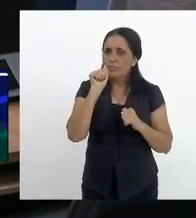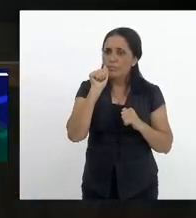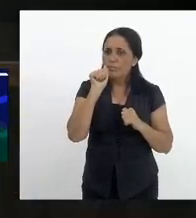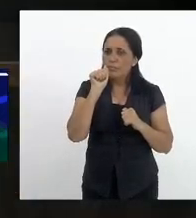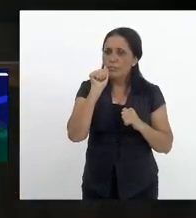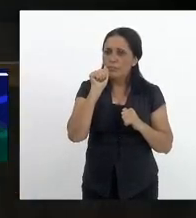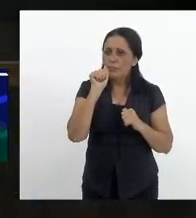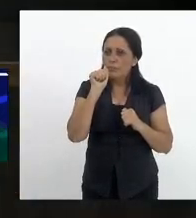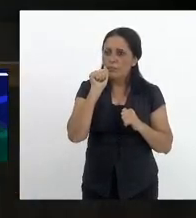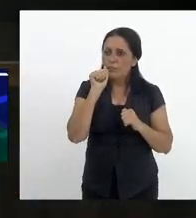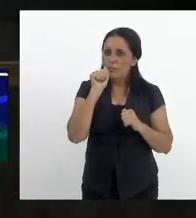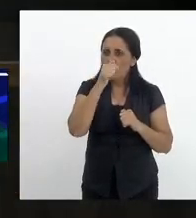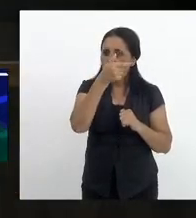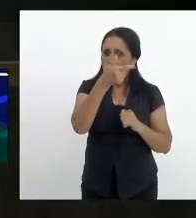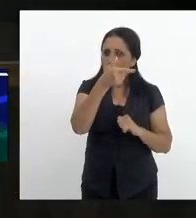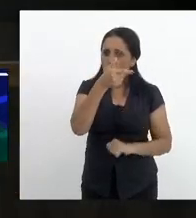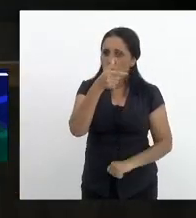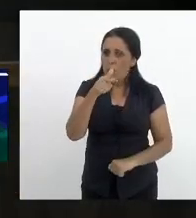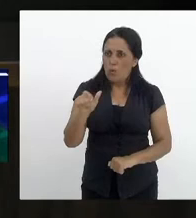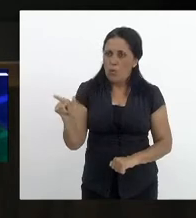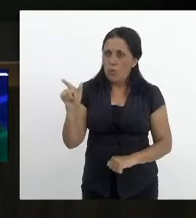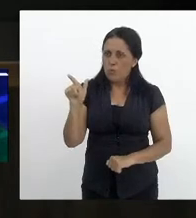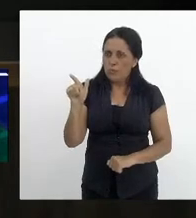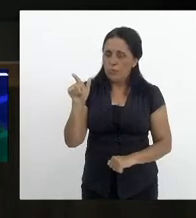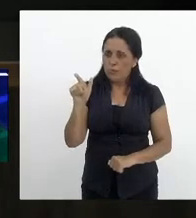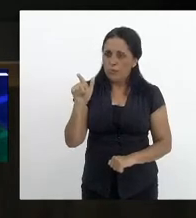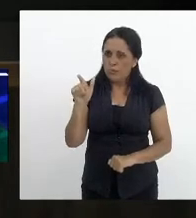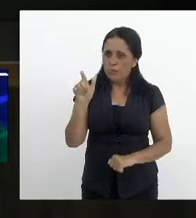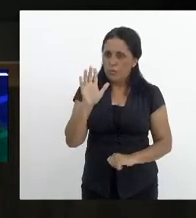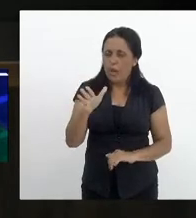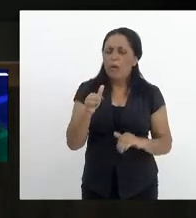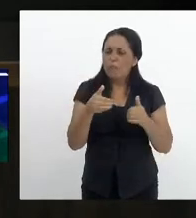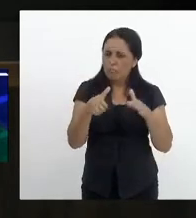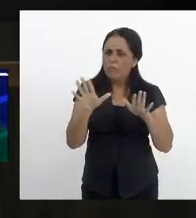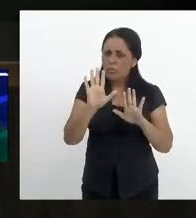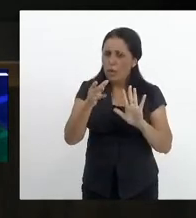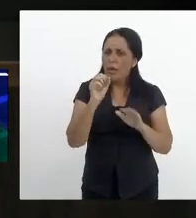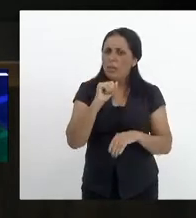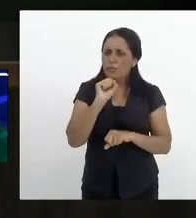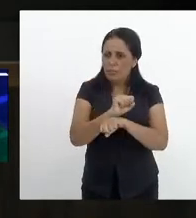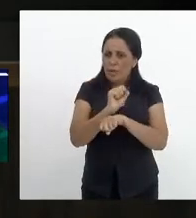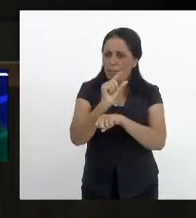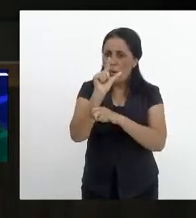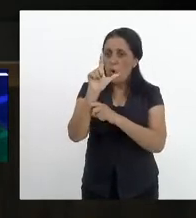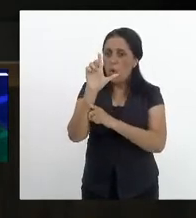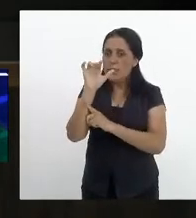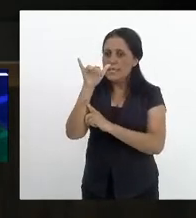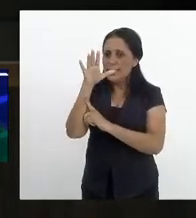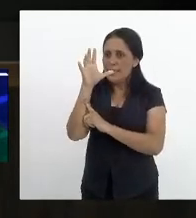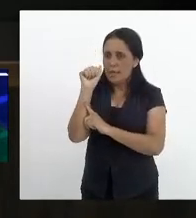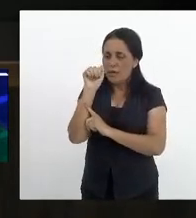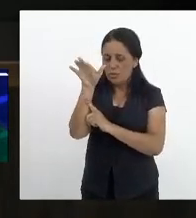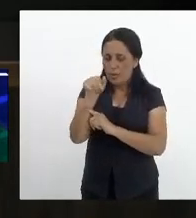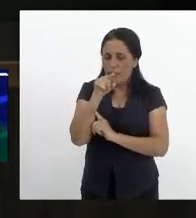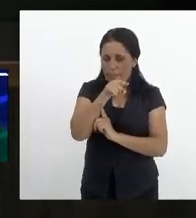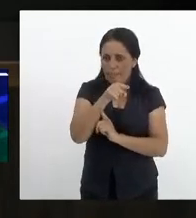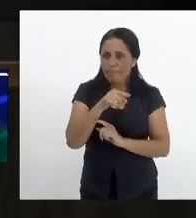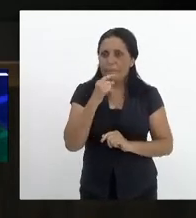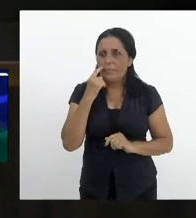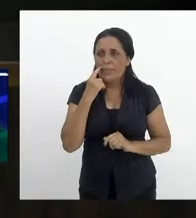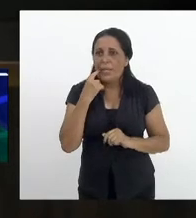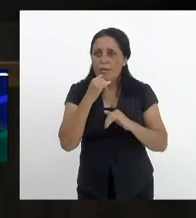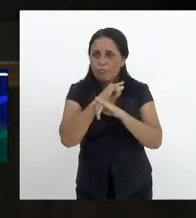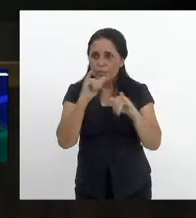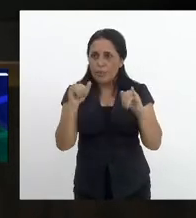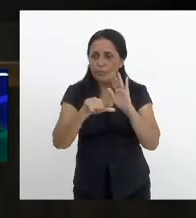Vossa Excelência vai abrir para coautor? Coautores? Já abri. Ok, já, Lucinha. Vamos encerrar a pauta e chamamos. Anuncio em